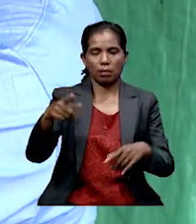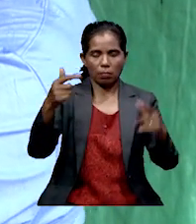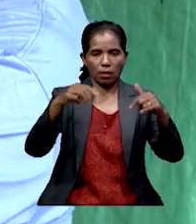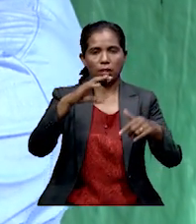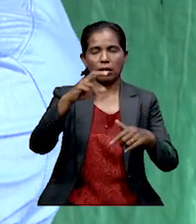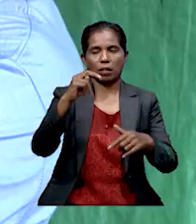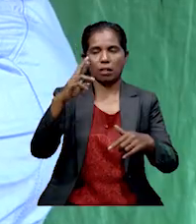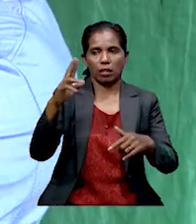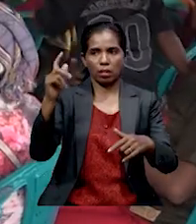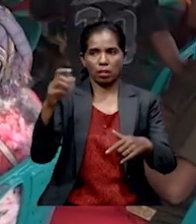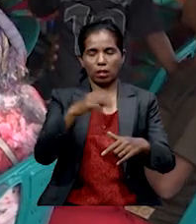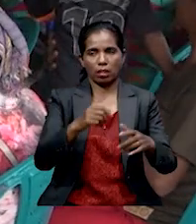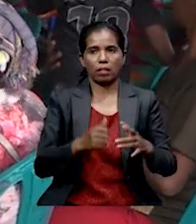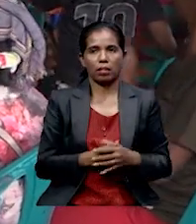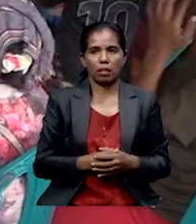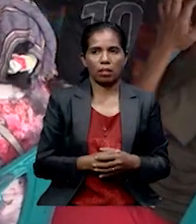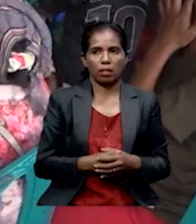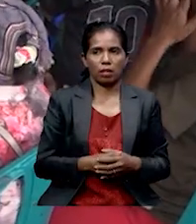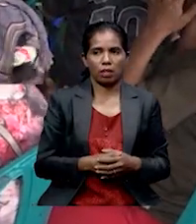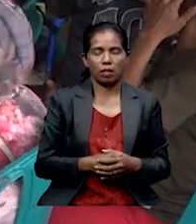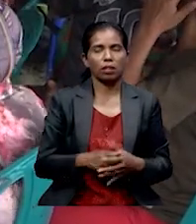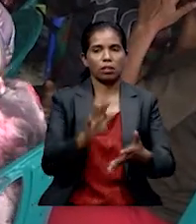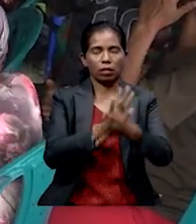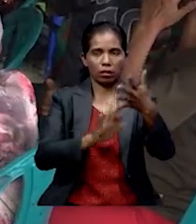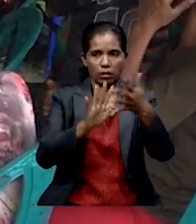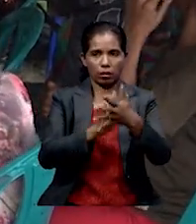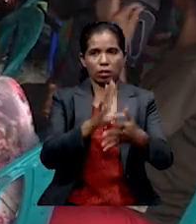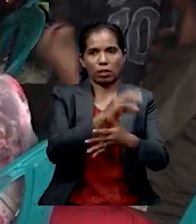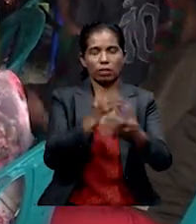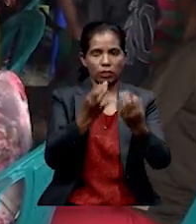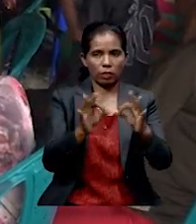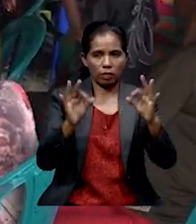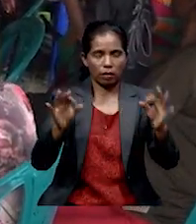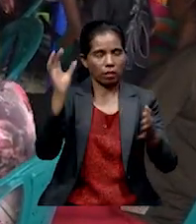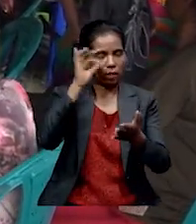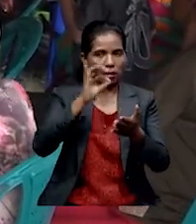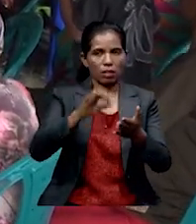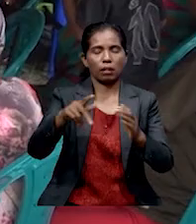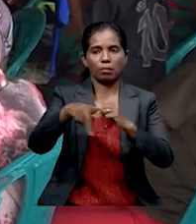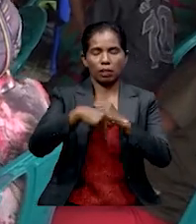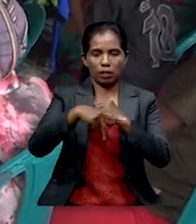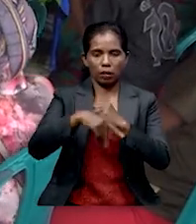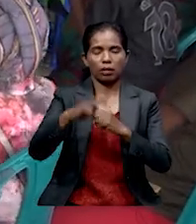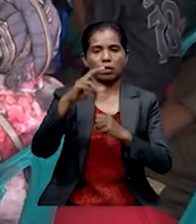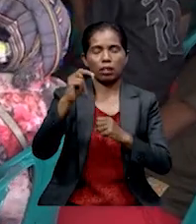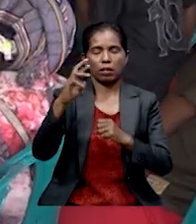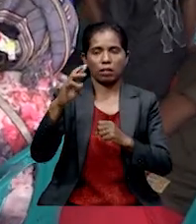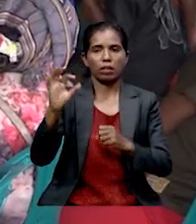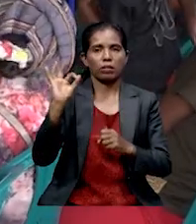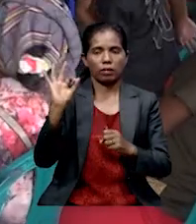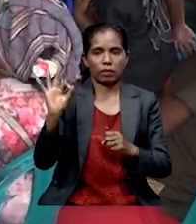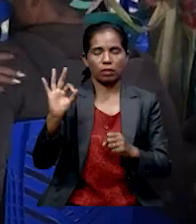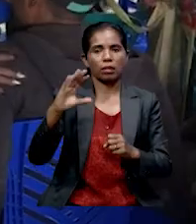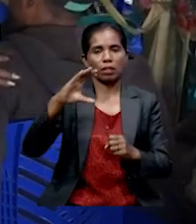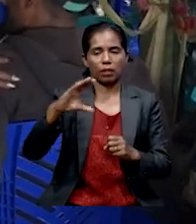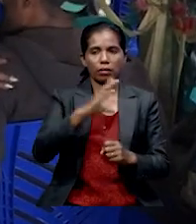mak malisa nebe. Hafo en ceremonia agradecimento ne remata, secretario geral Partido CNRT, Francisco Calboa